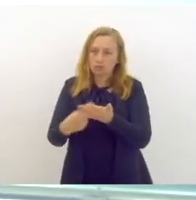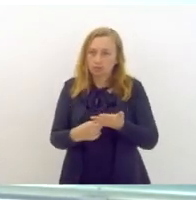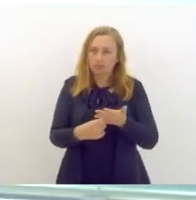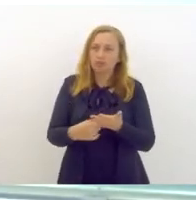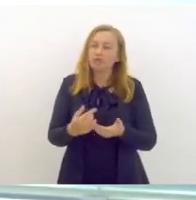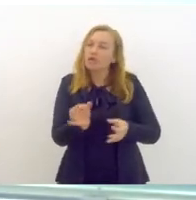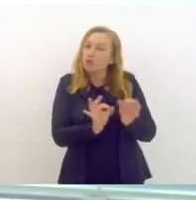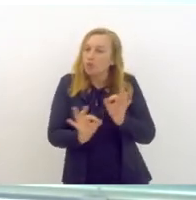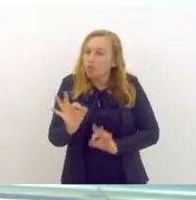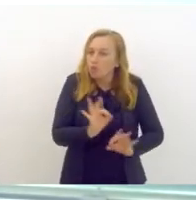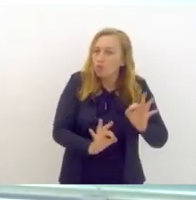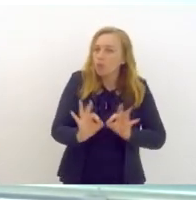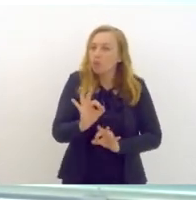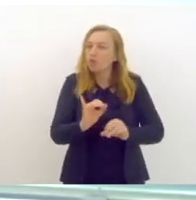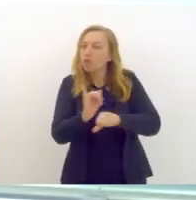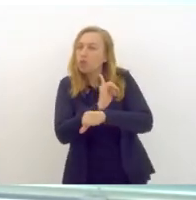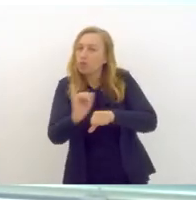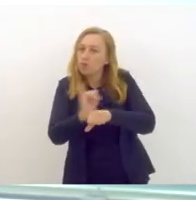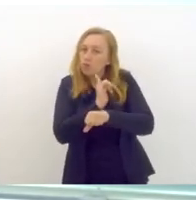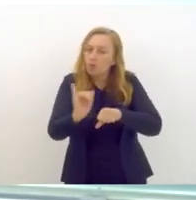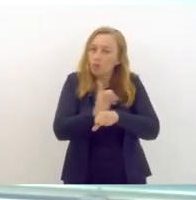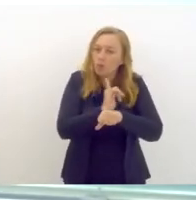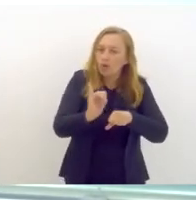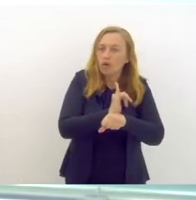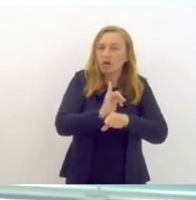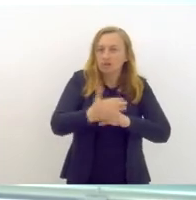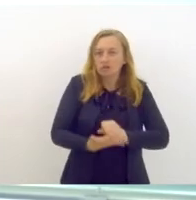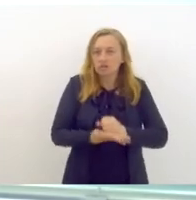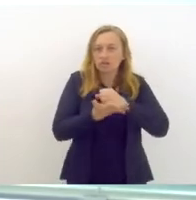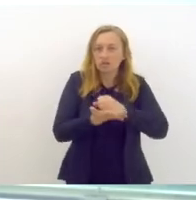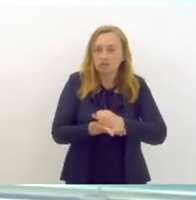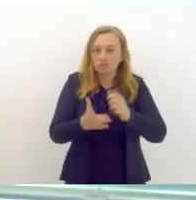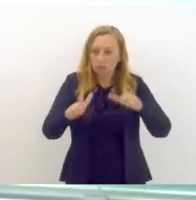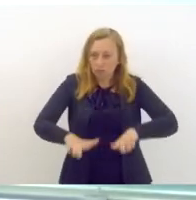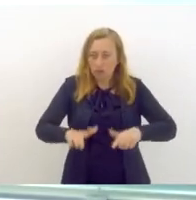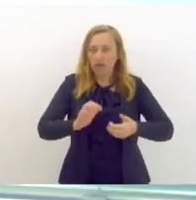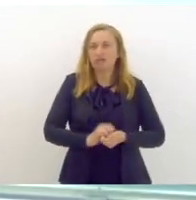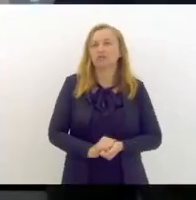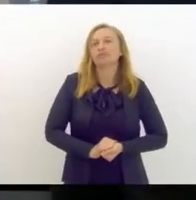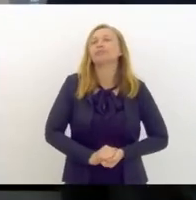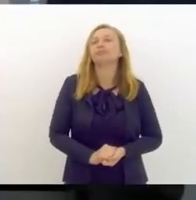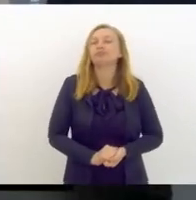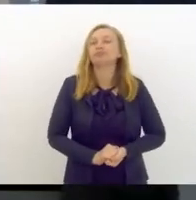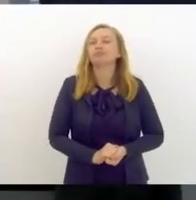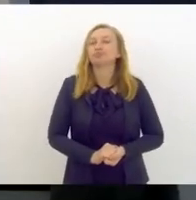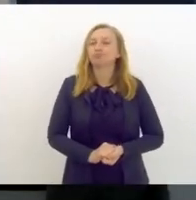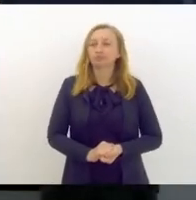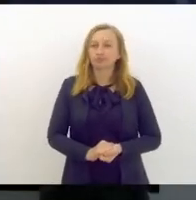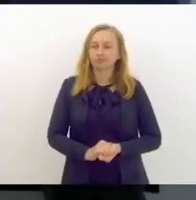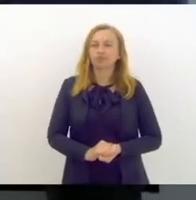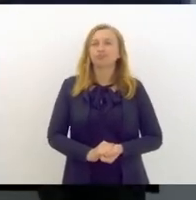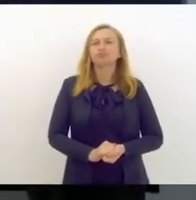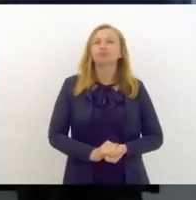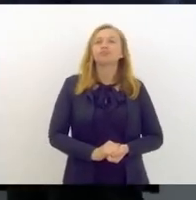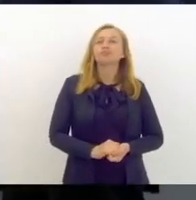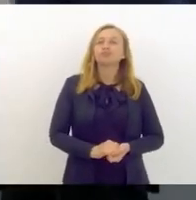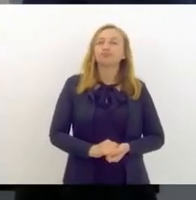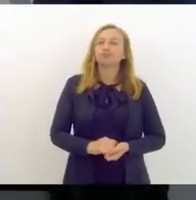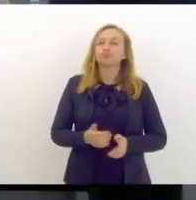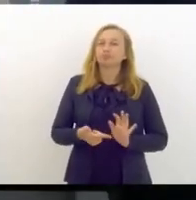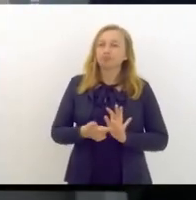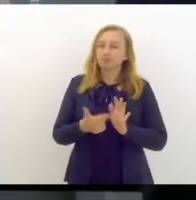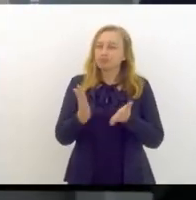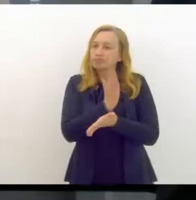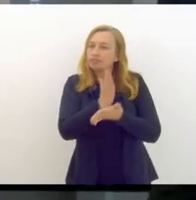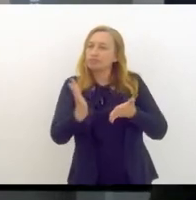gente tem como sugerir atividades sustentáveis para dentro daquele ambiente, não necessariamente só restringir. A gente traz aqui para vocês